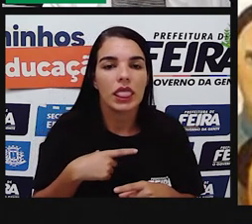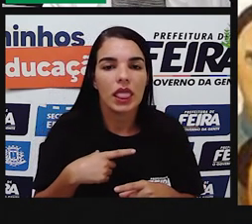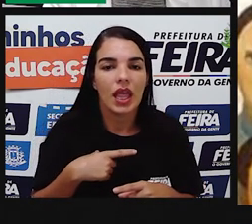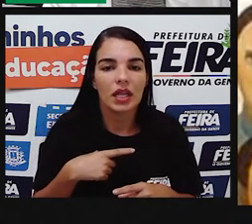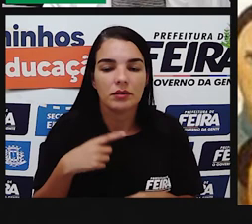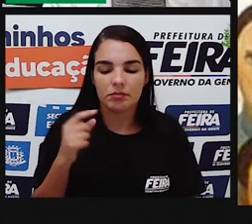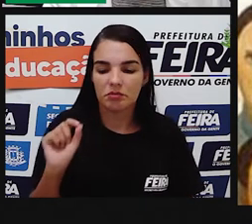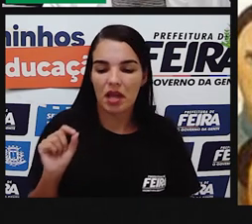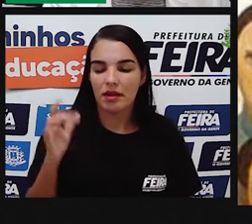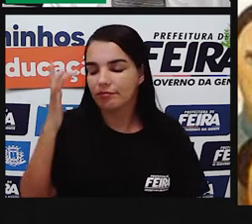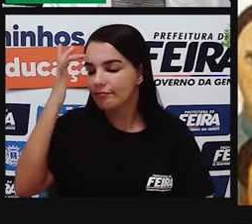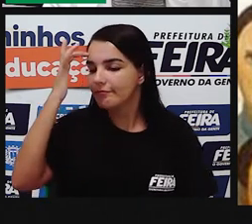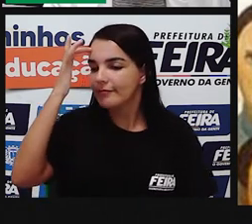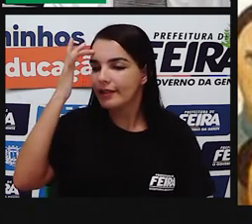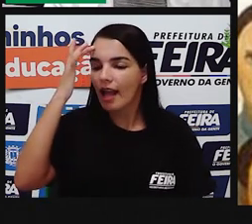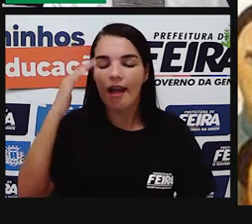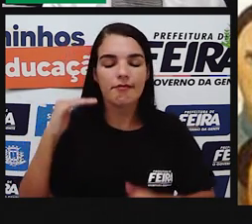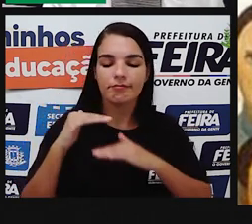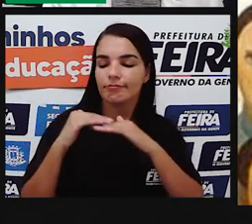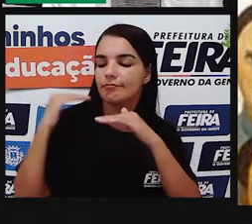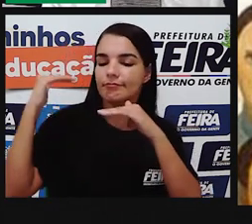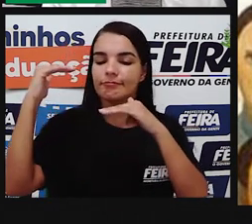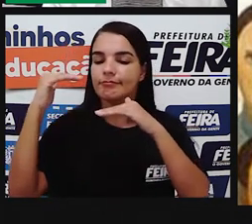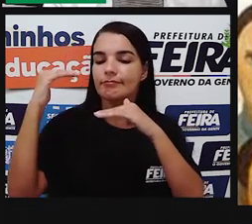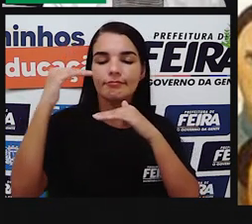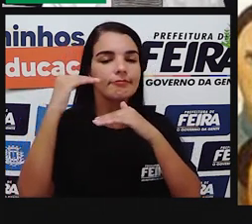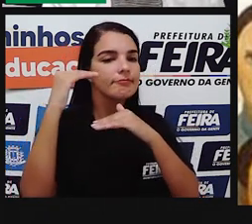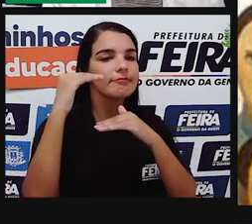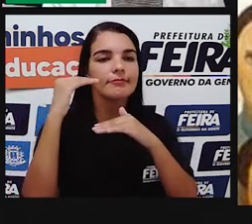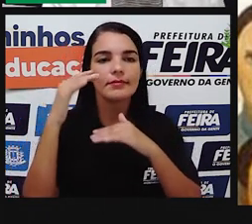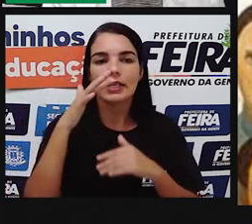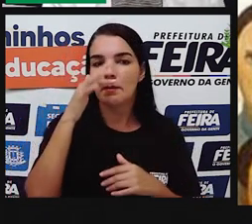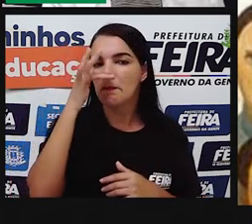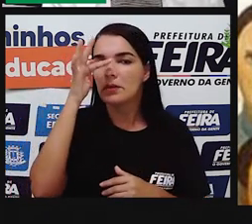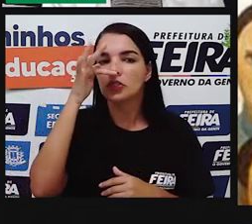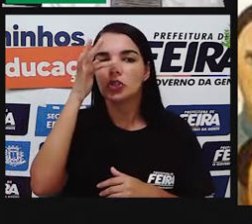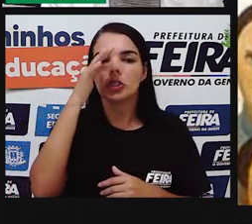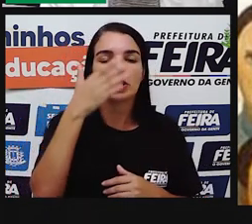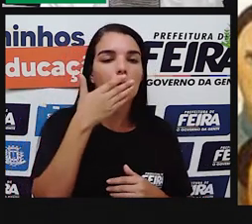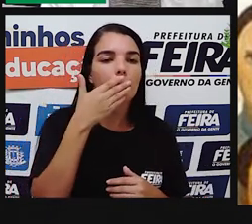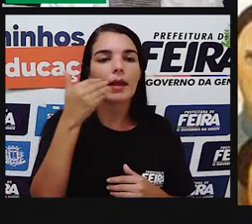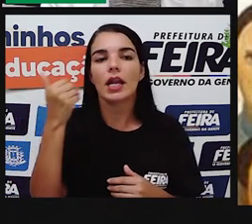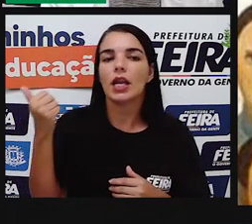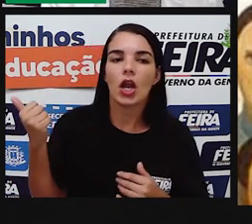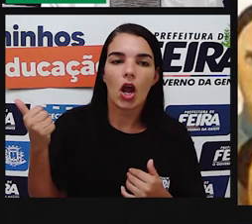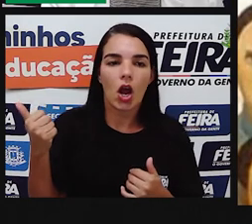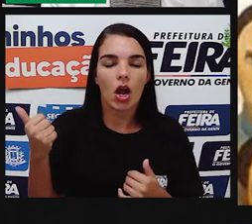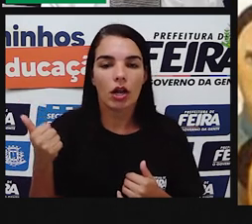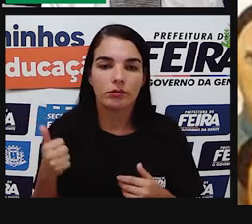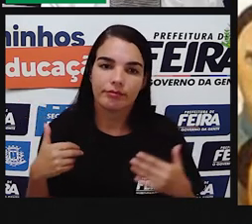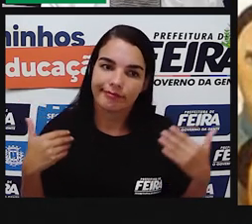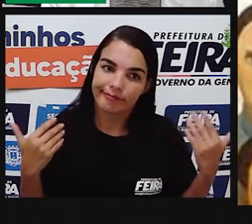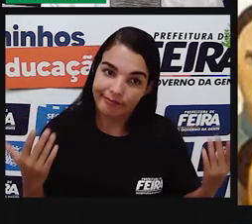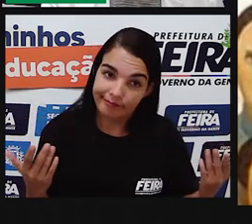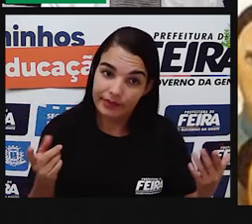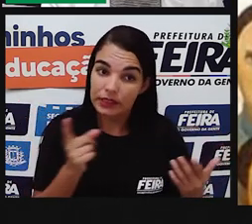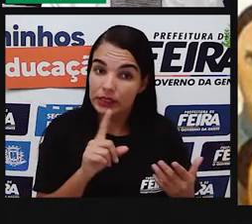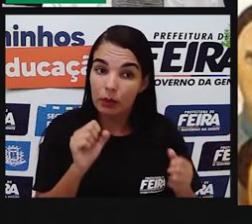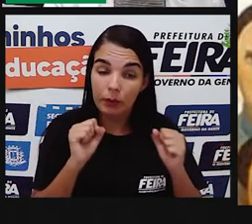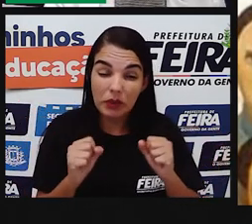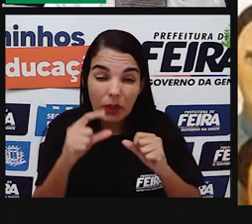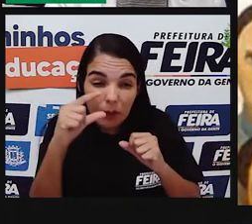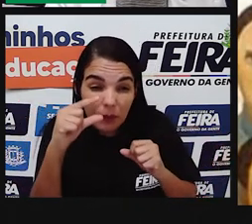acha superior, além de se achar superior, ele quer minimizar o outro, mas para